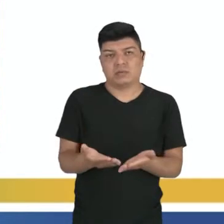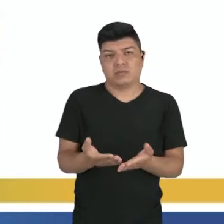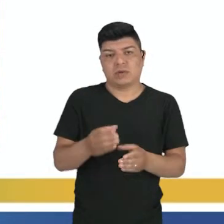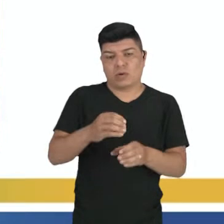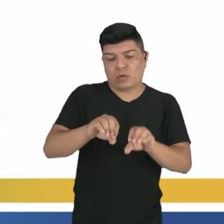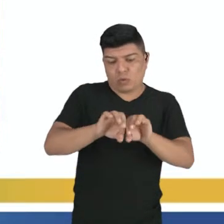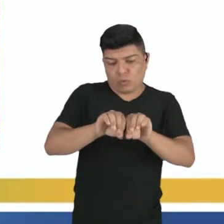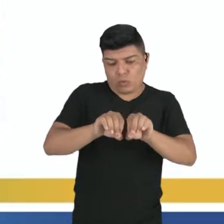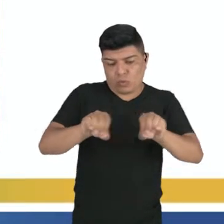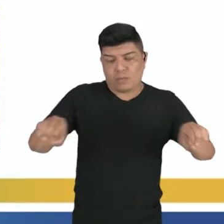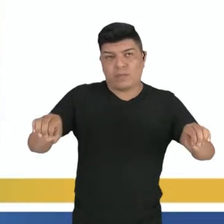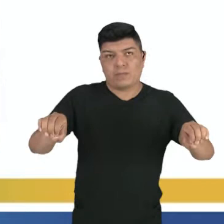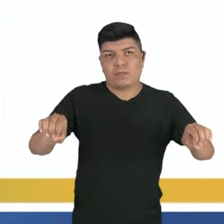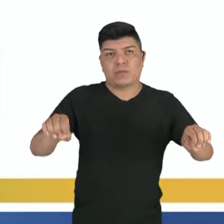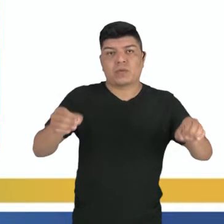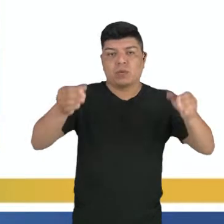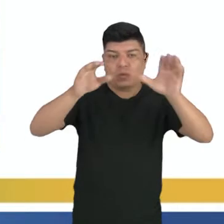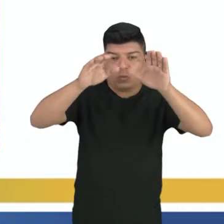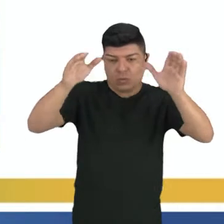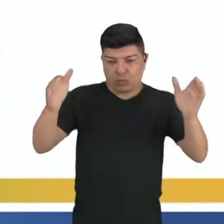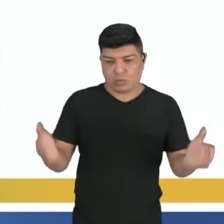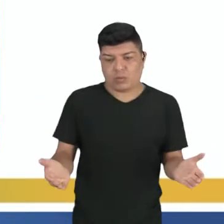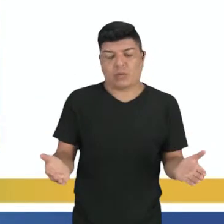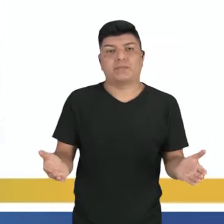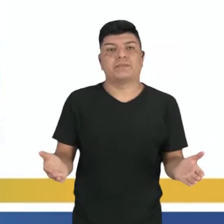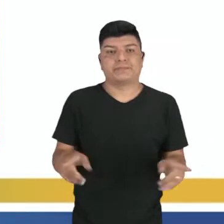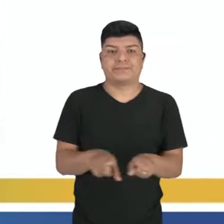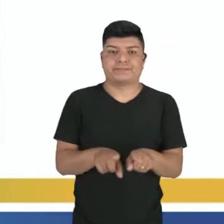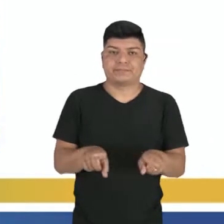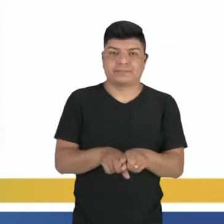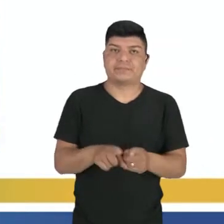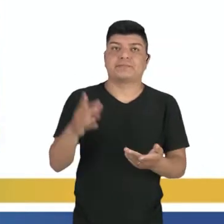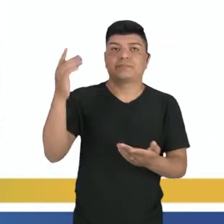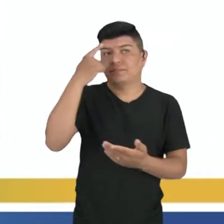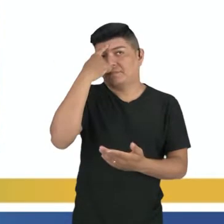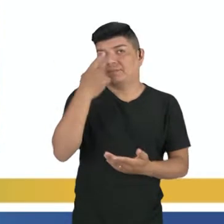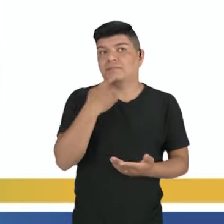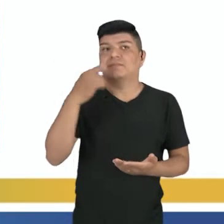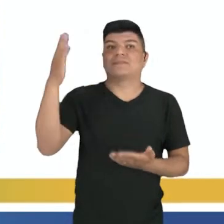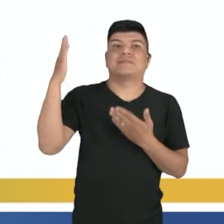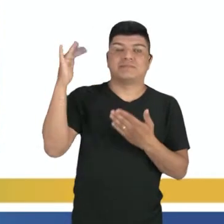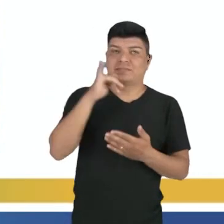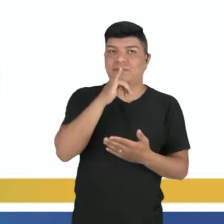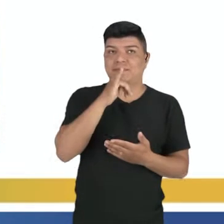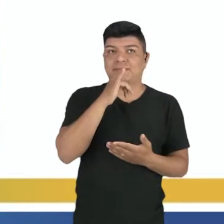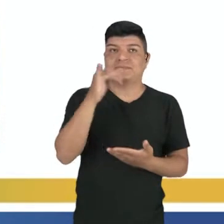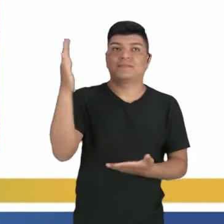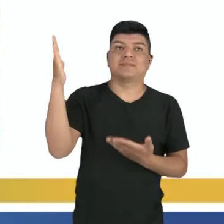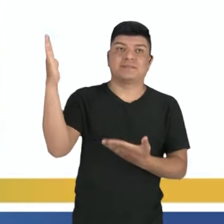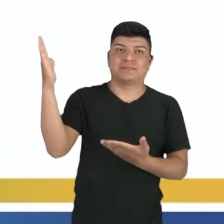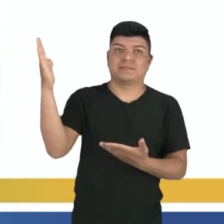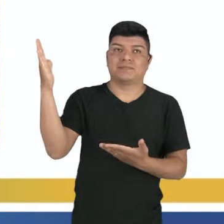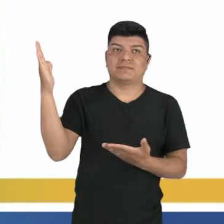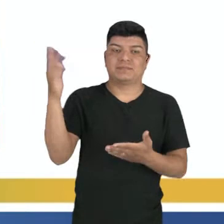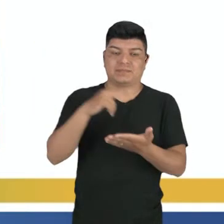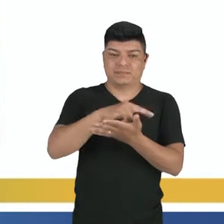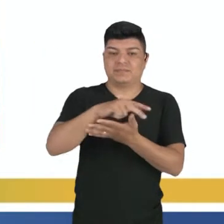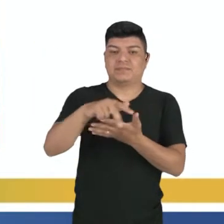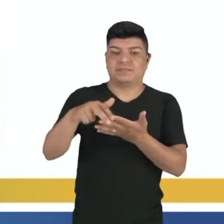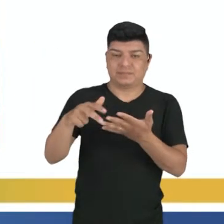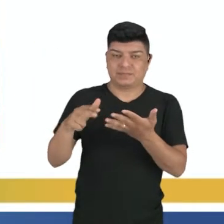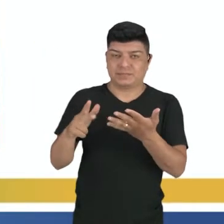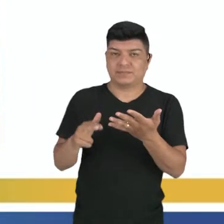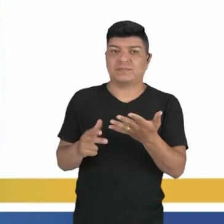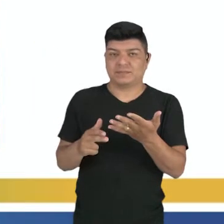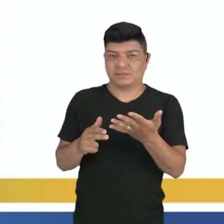tubo ou de um barril. Como vocês podem ver aí na imagem, a gente tem um exemplo de uma colônia,